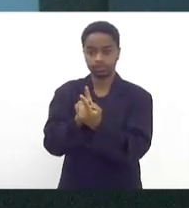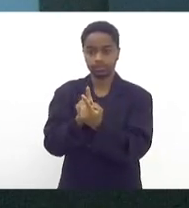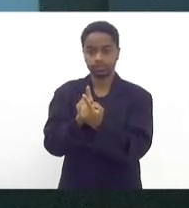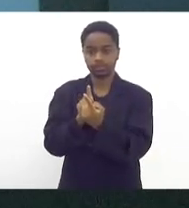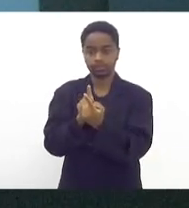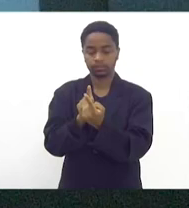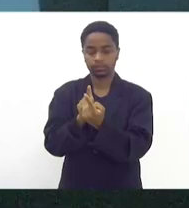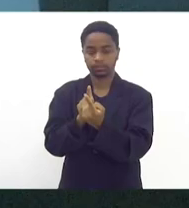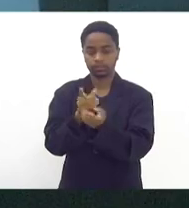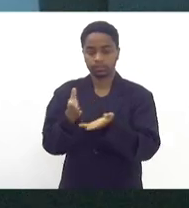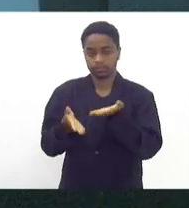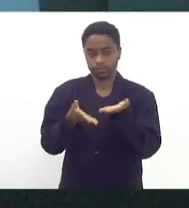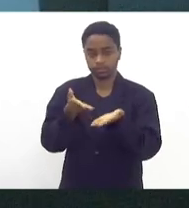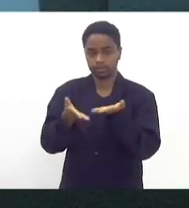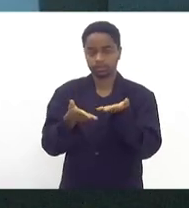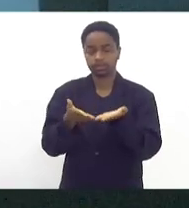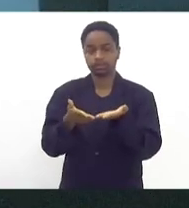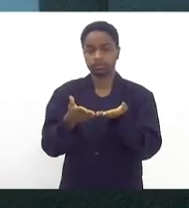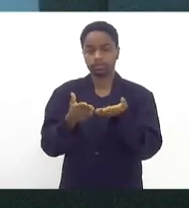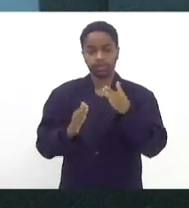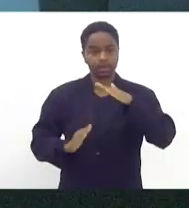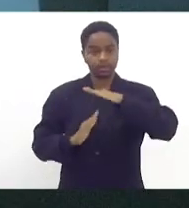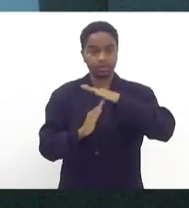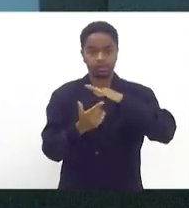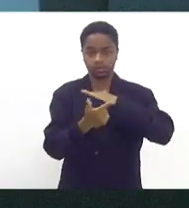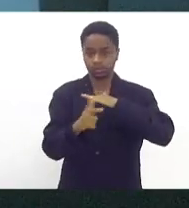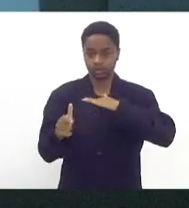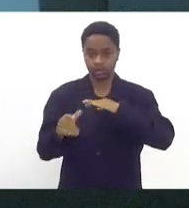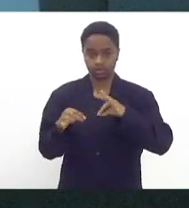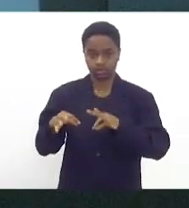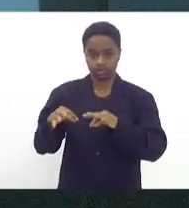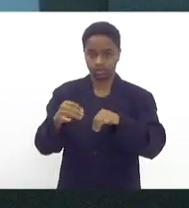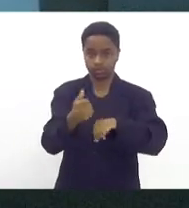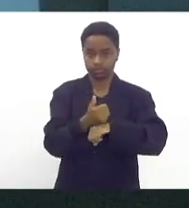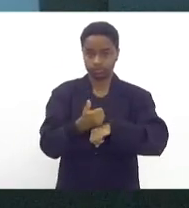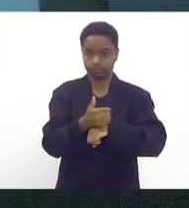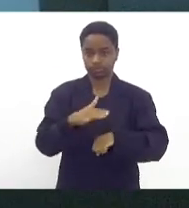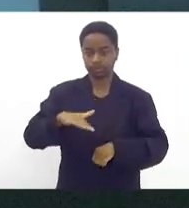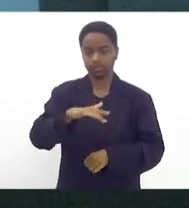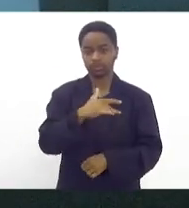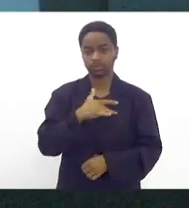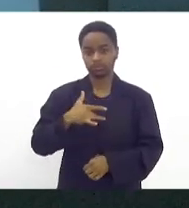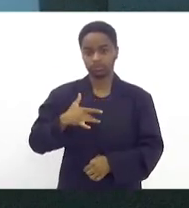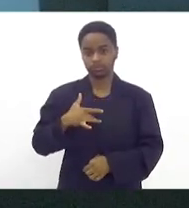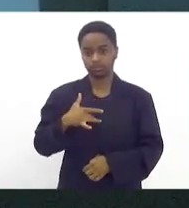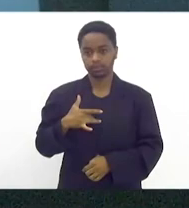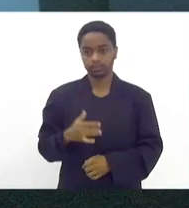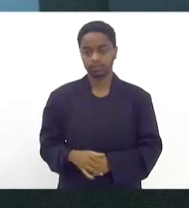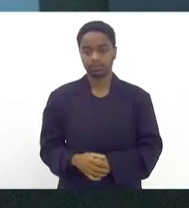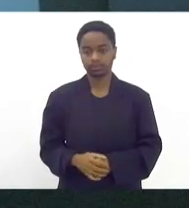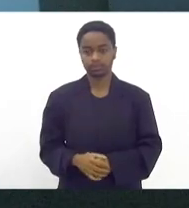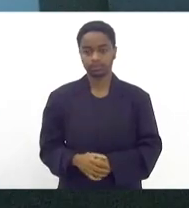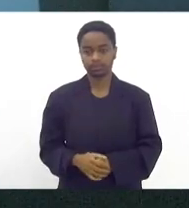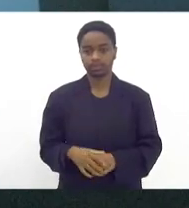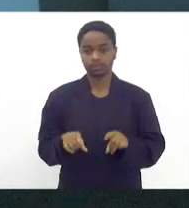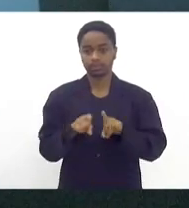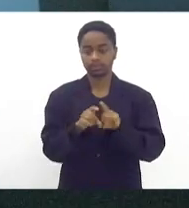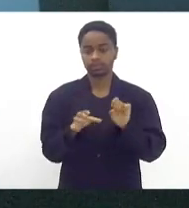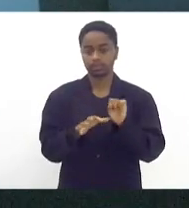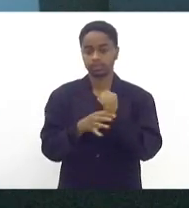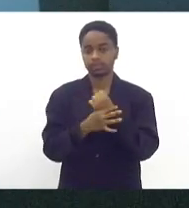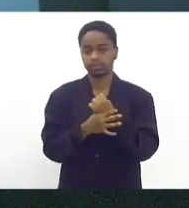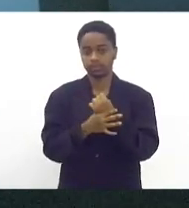consultas e sessões são ilimitadas para todos os profissionais de saúde foi garantida a cobertura